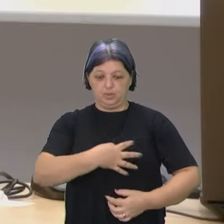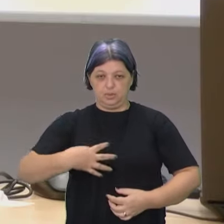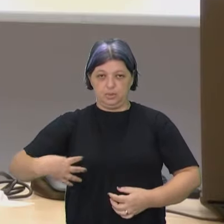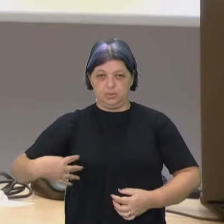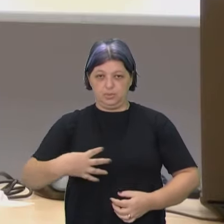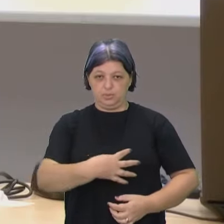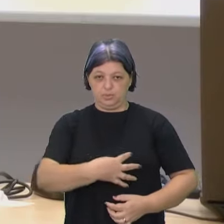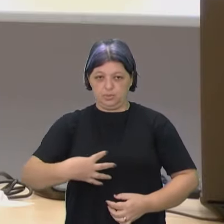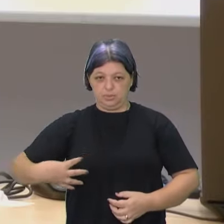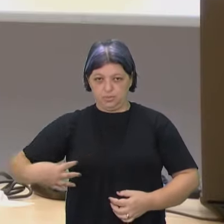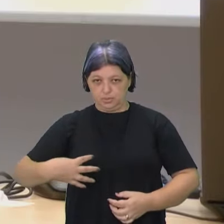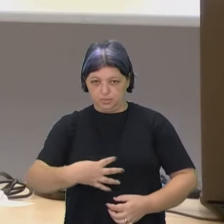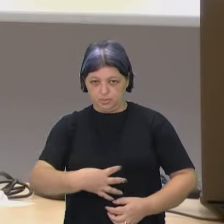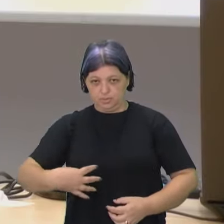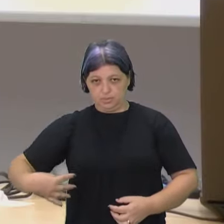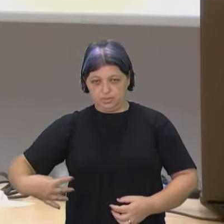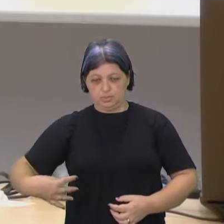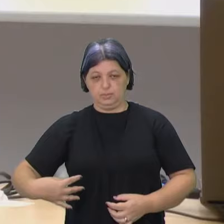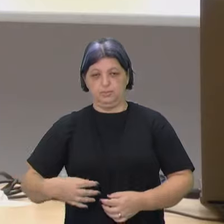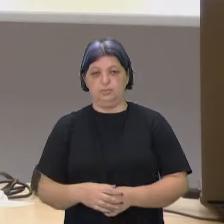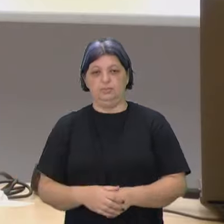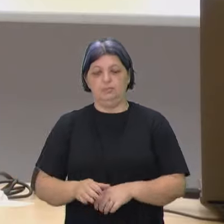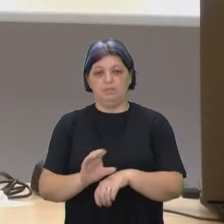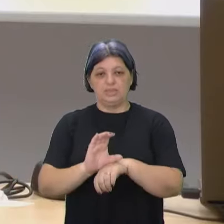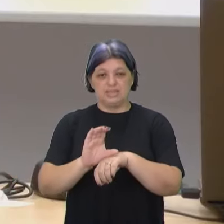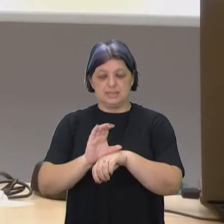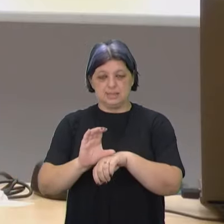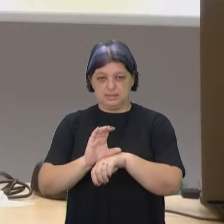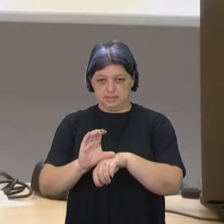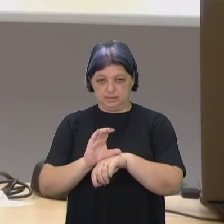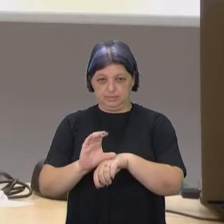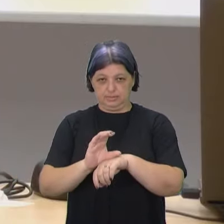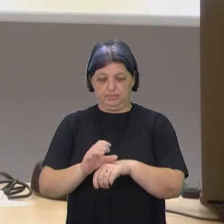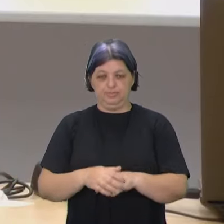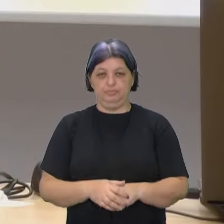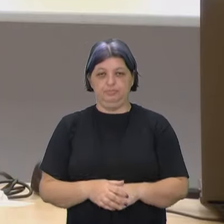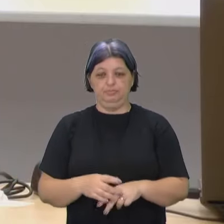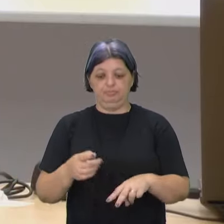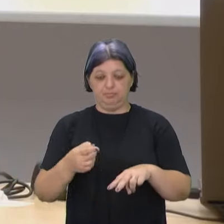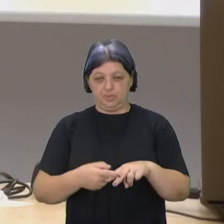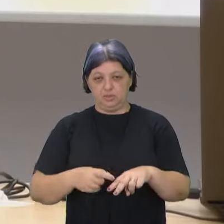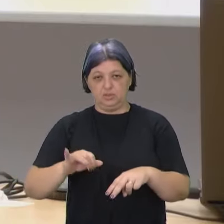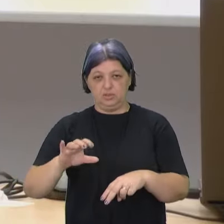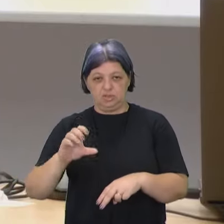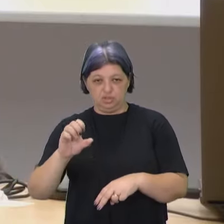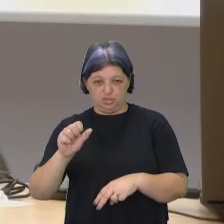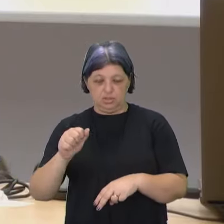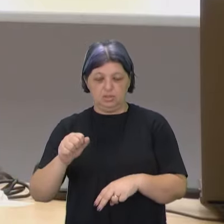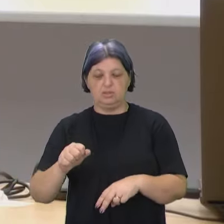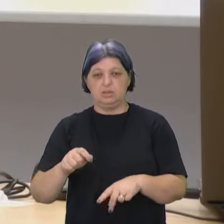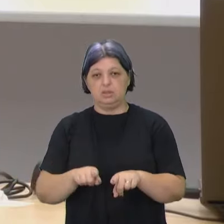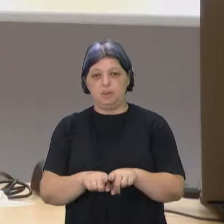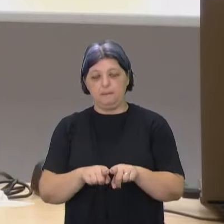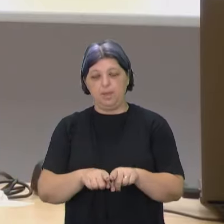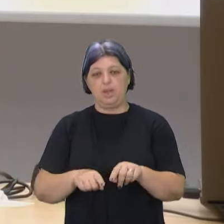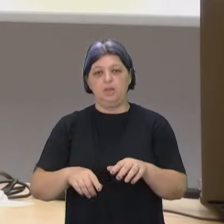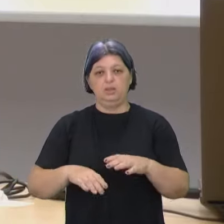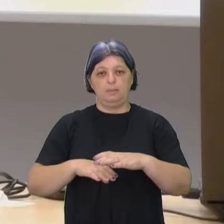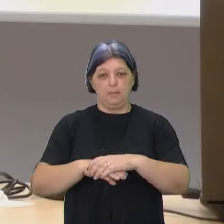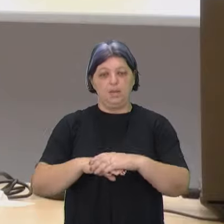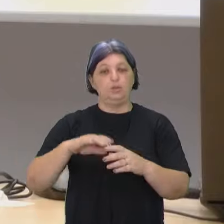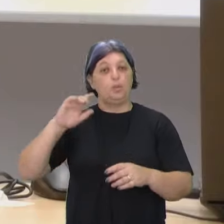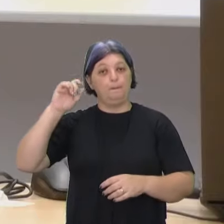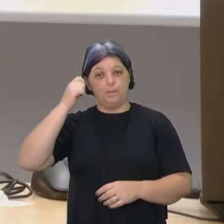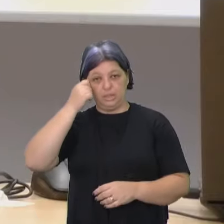listras verticais no tom de cinza, calça jeans e tênis preto. Sejam todos